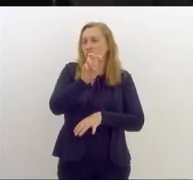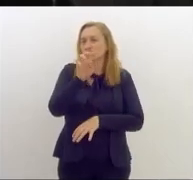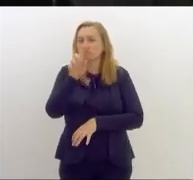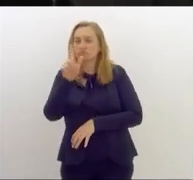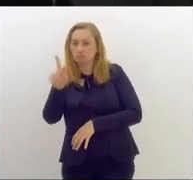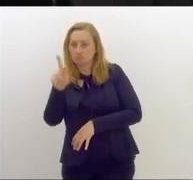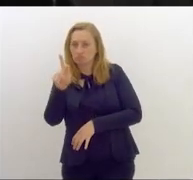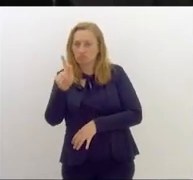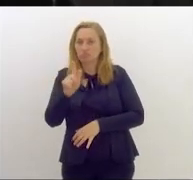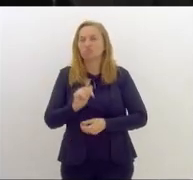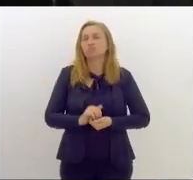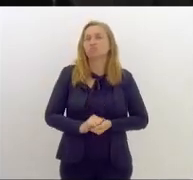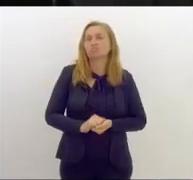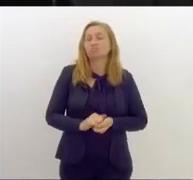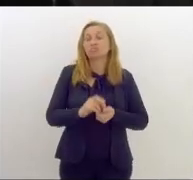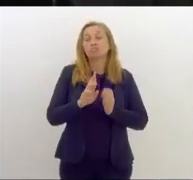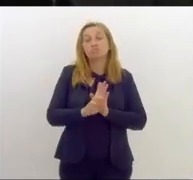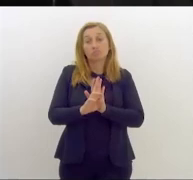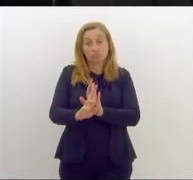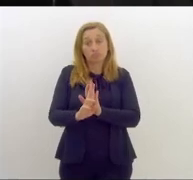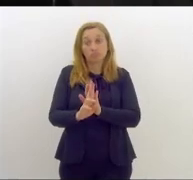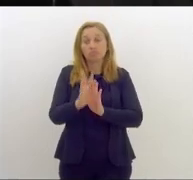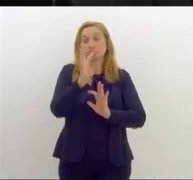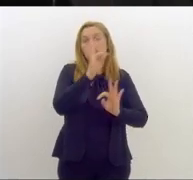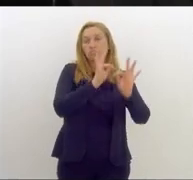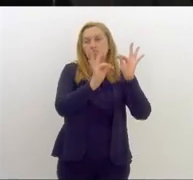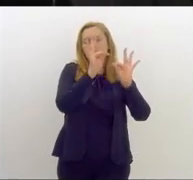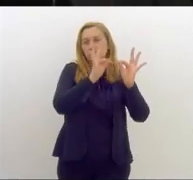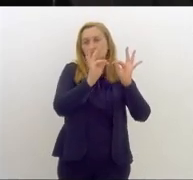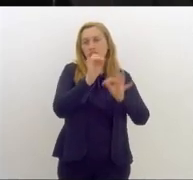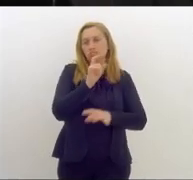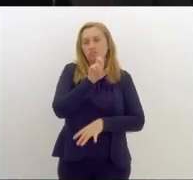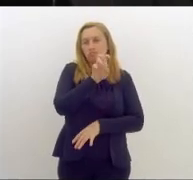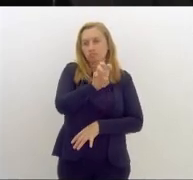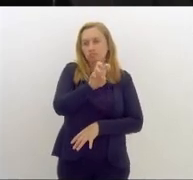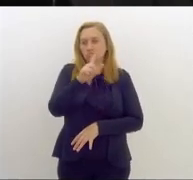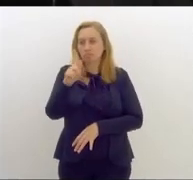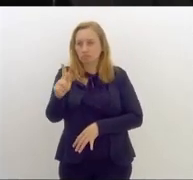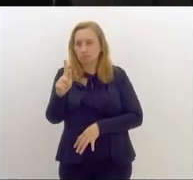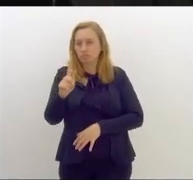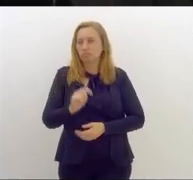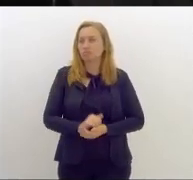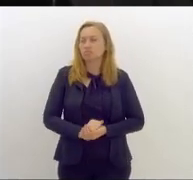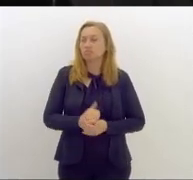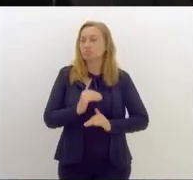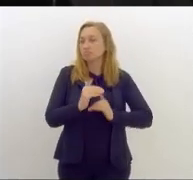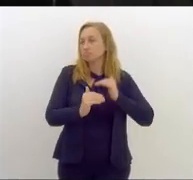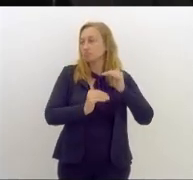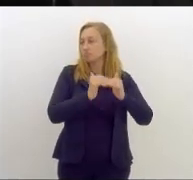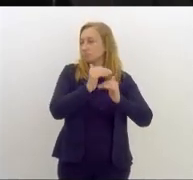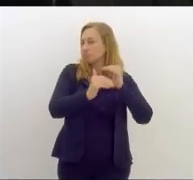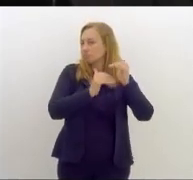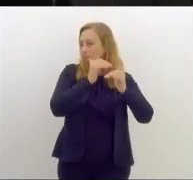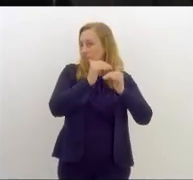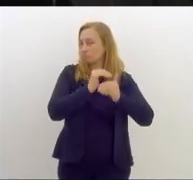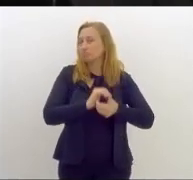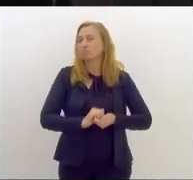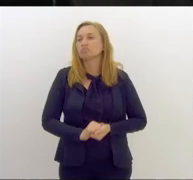além do que isso representa a tecnologia 5g né para o avanço